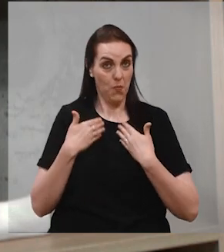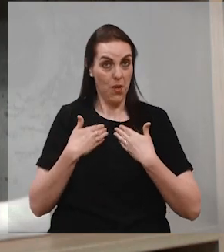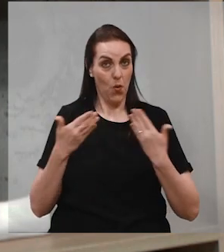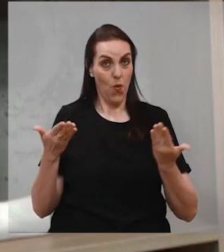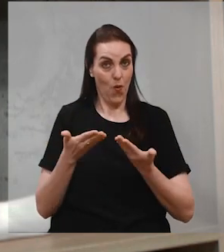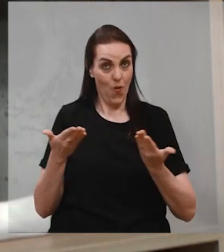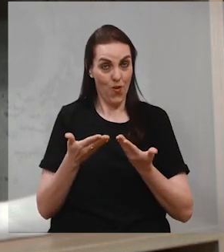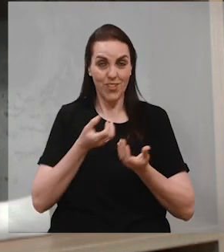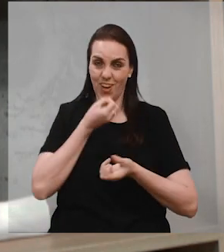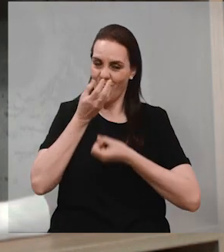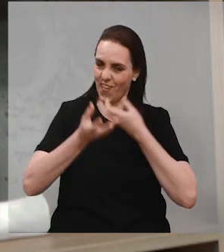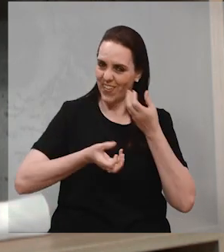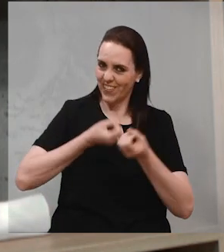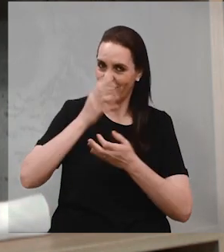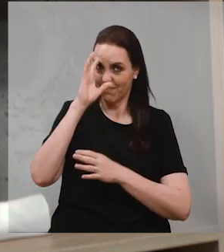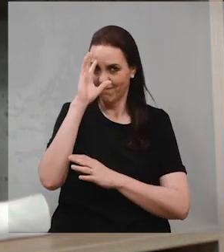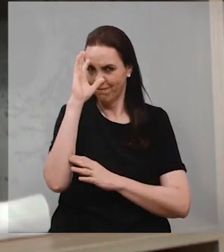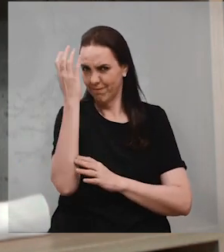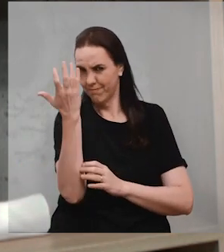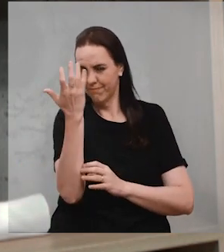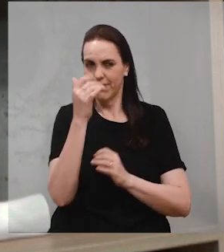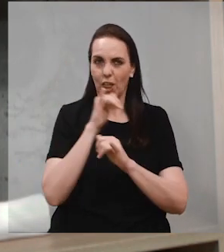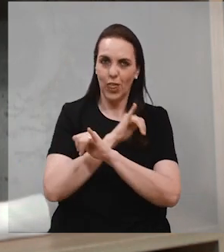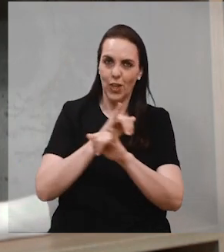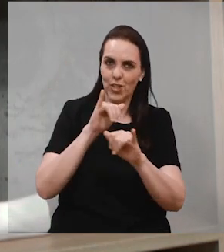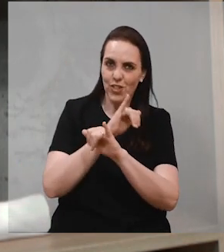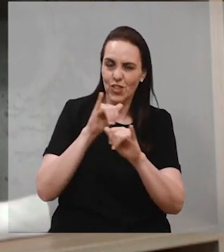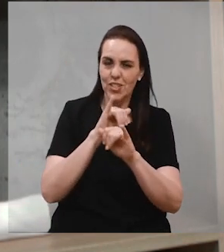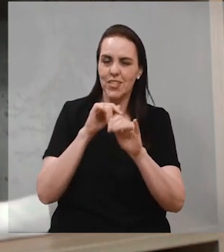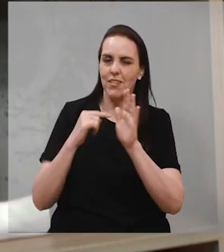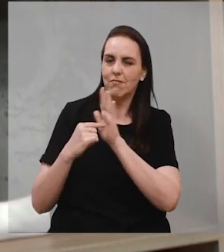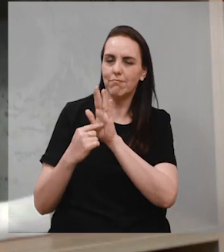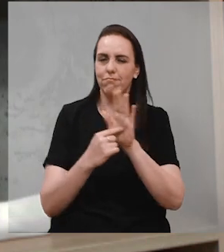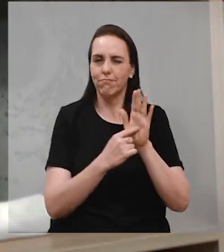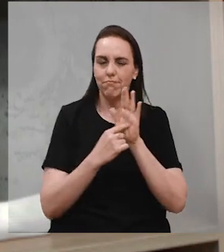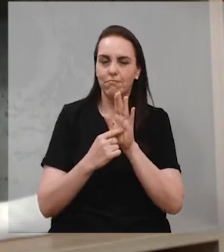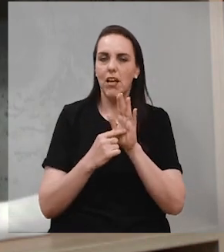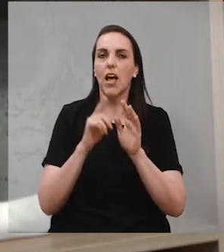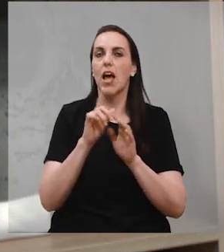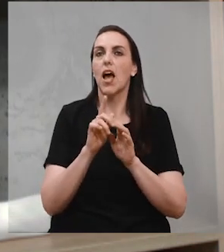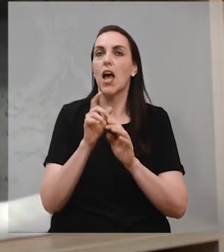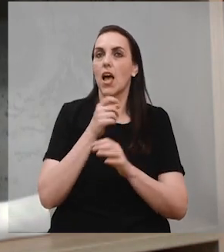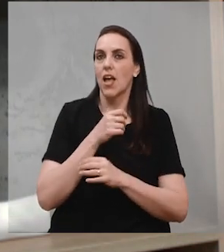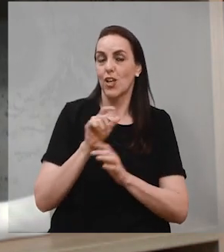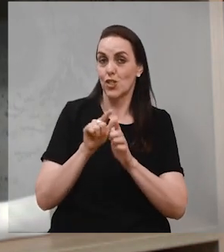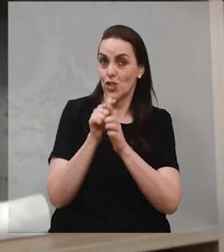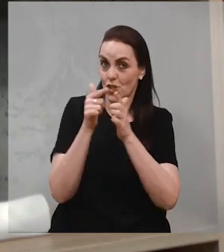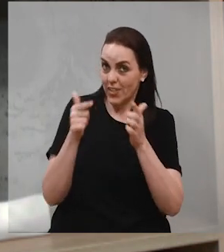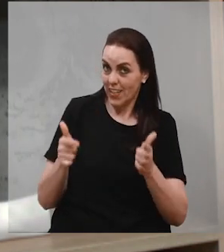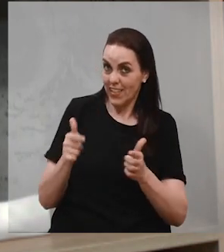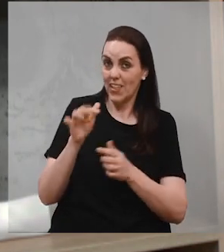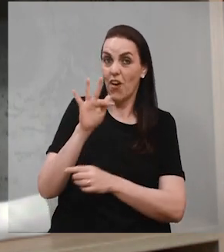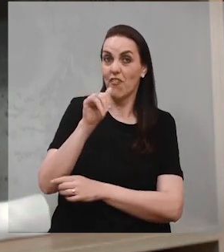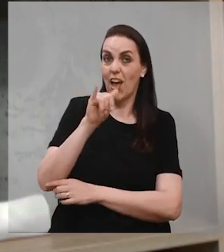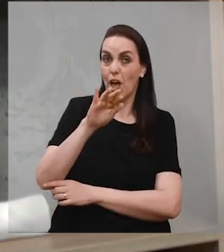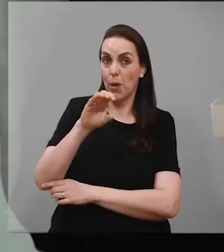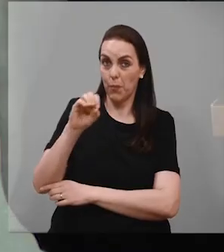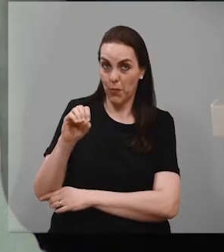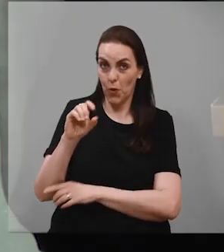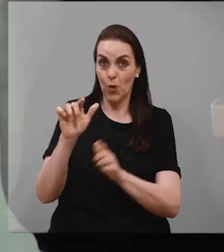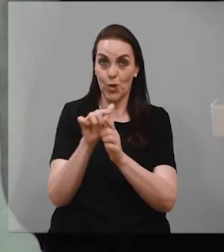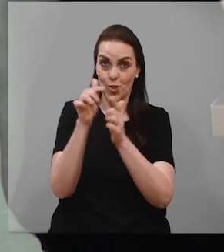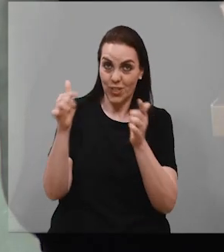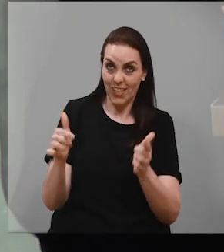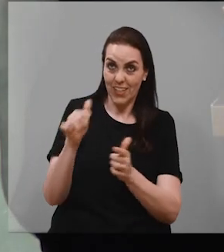hoje para contar sobre todos esses acontecimentos, essas notícias, transmissões, o jornalista Fábio Carnizella,